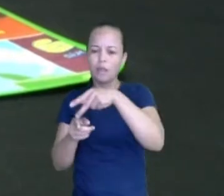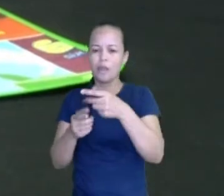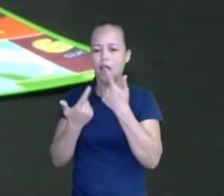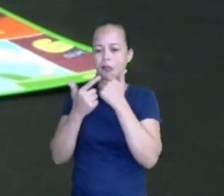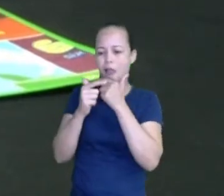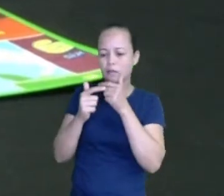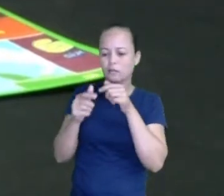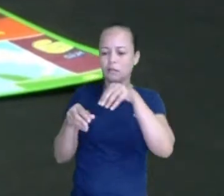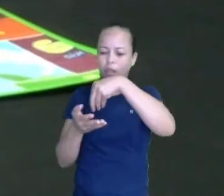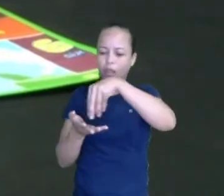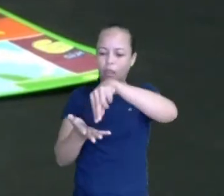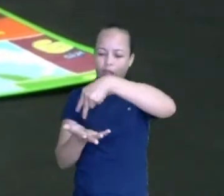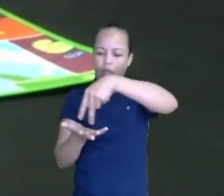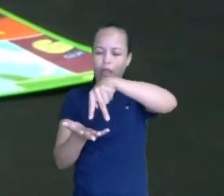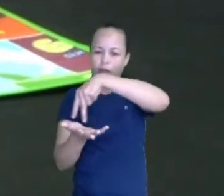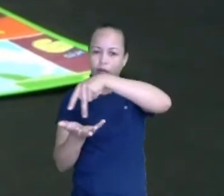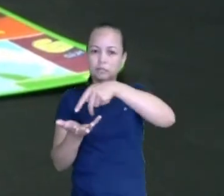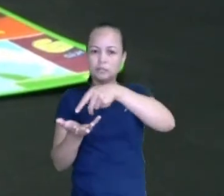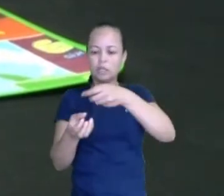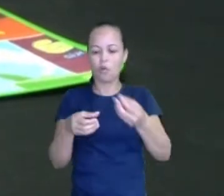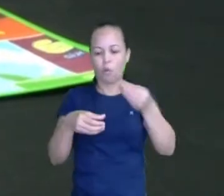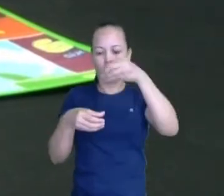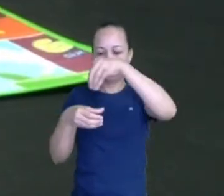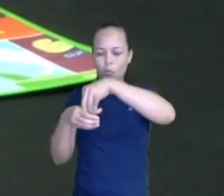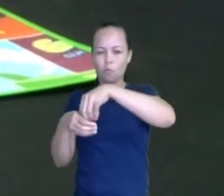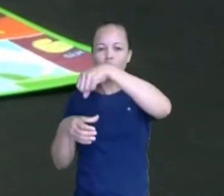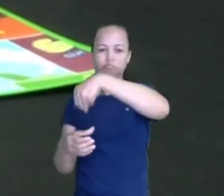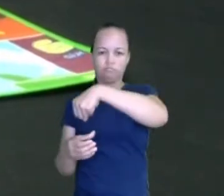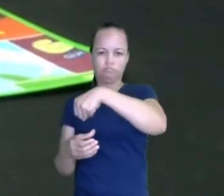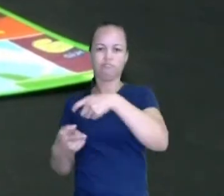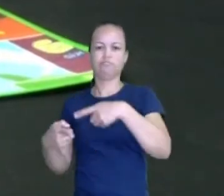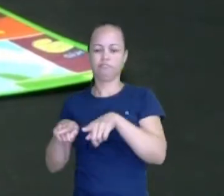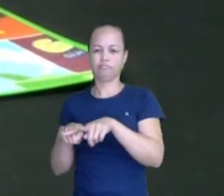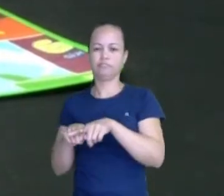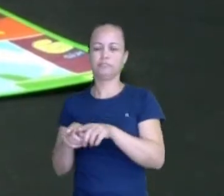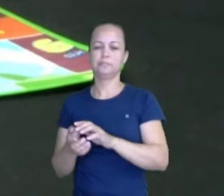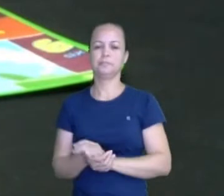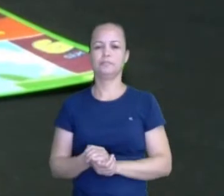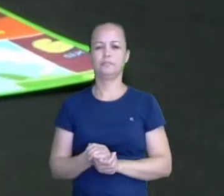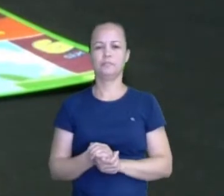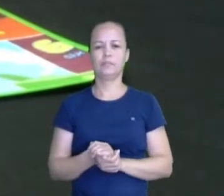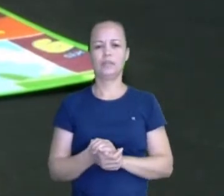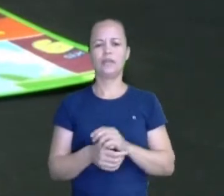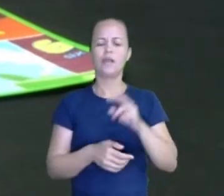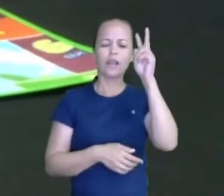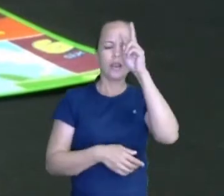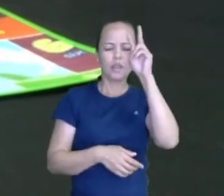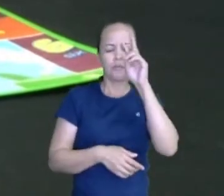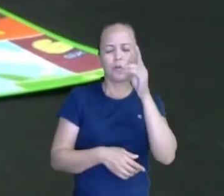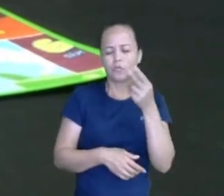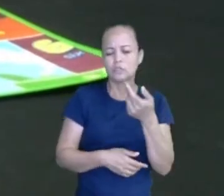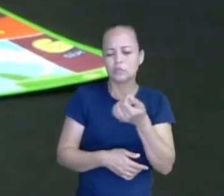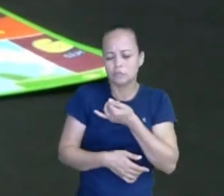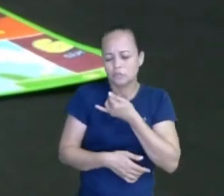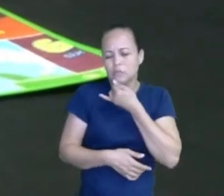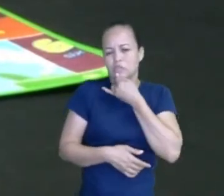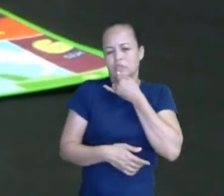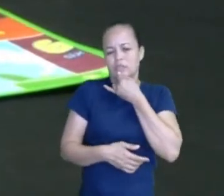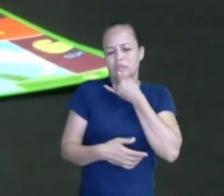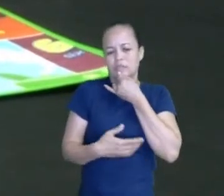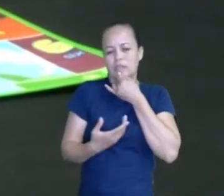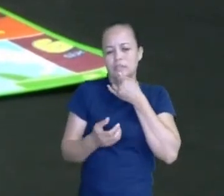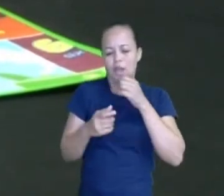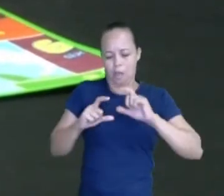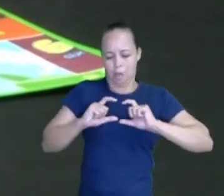rir e colocou-a na cesta também. Ele lembrou-se com tristeza da medalha do seu